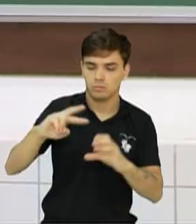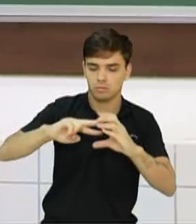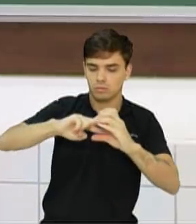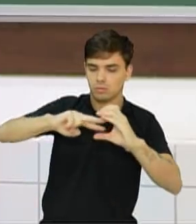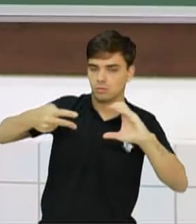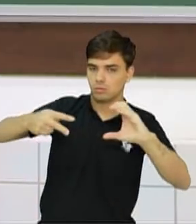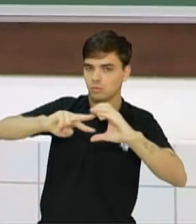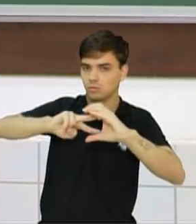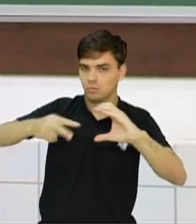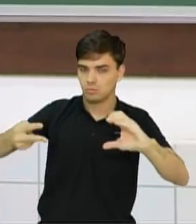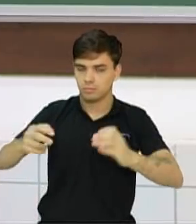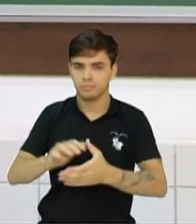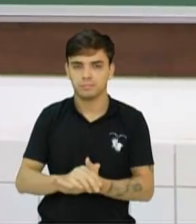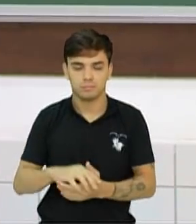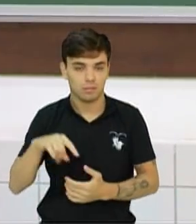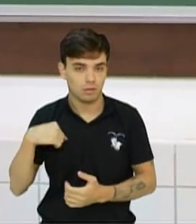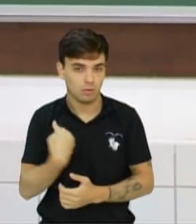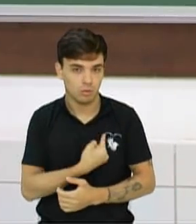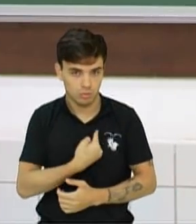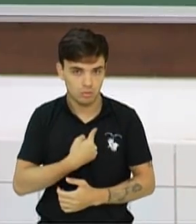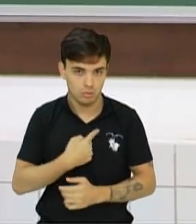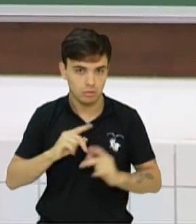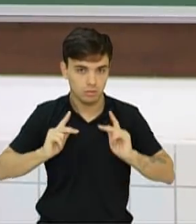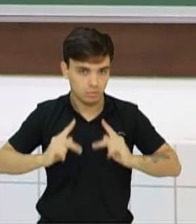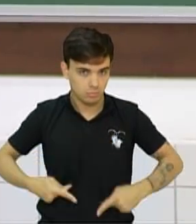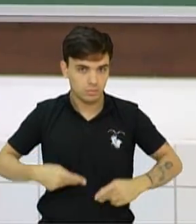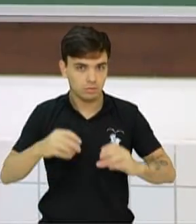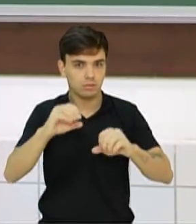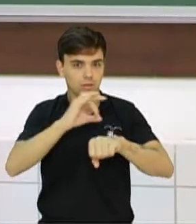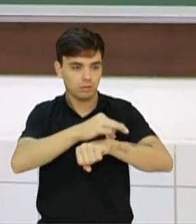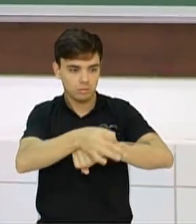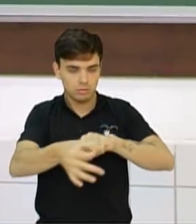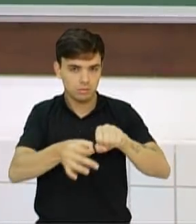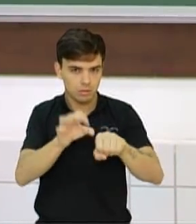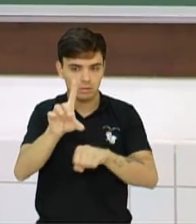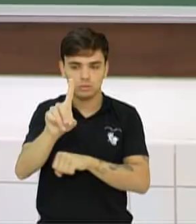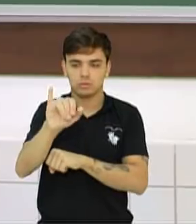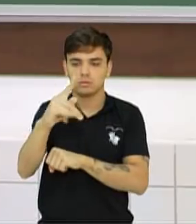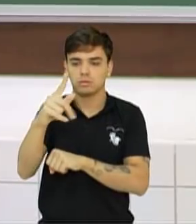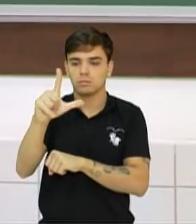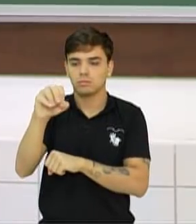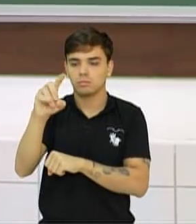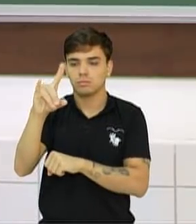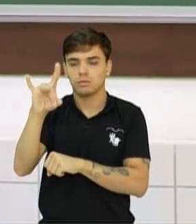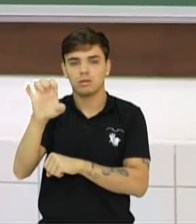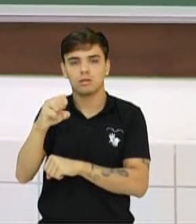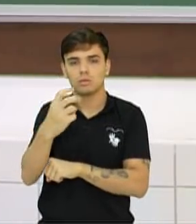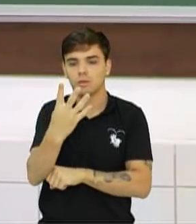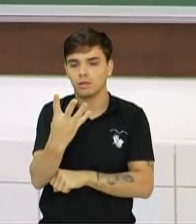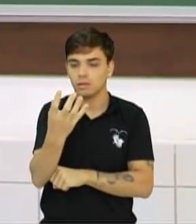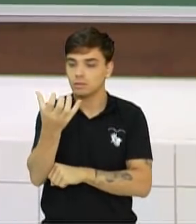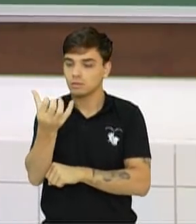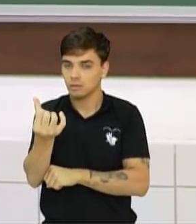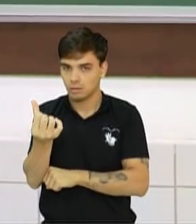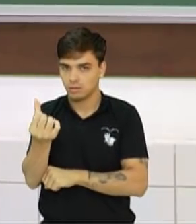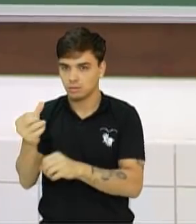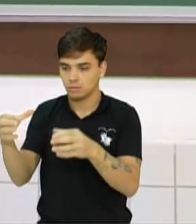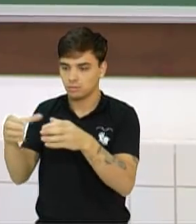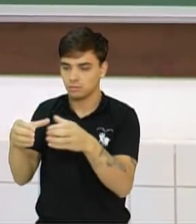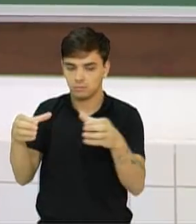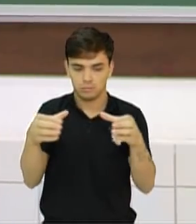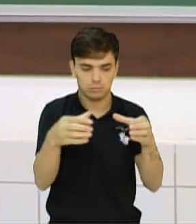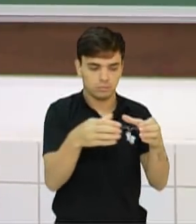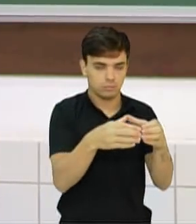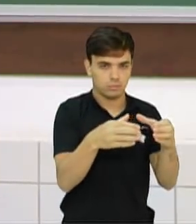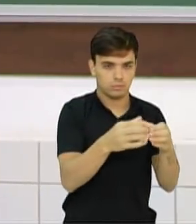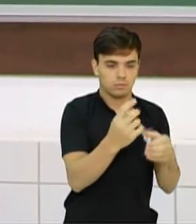cromossomo. Nossa espécie tem, nas células diploide, 46 cromossomos, 23 pares. Nas células